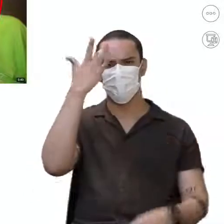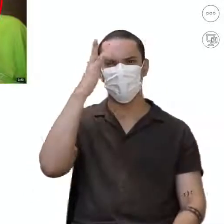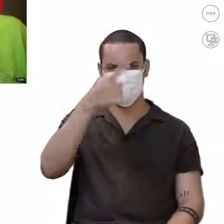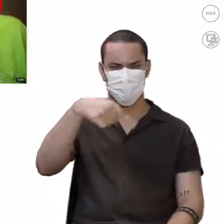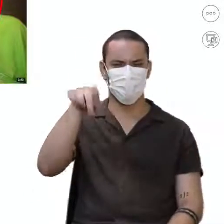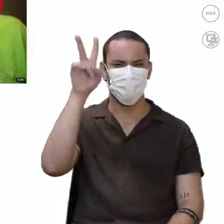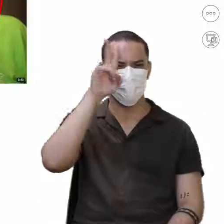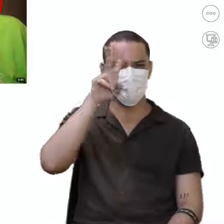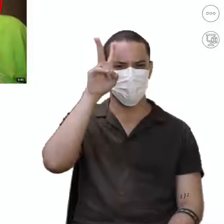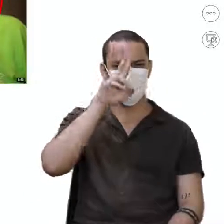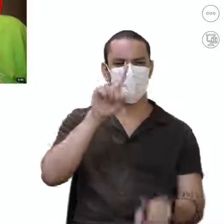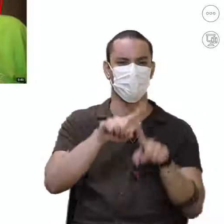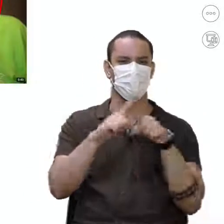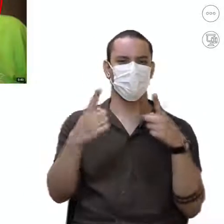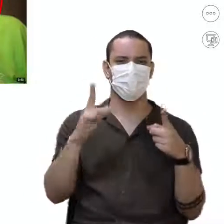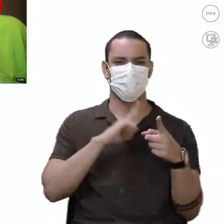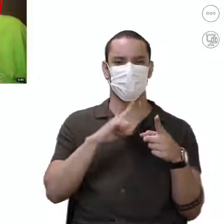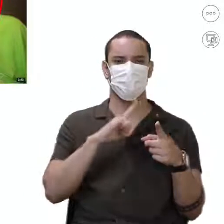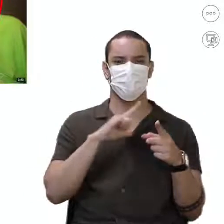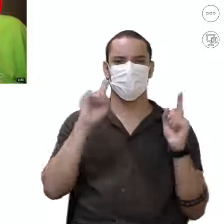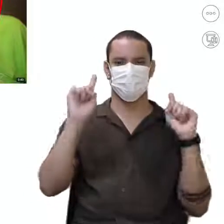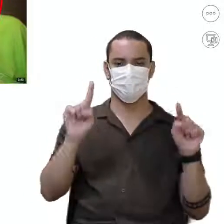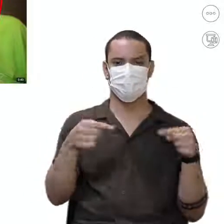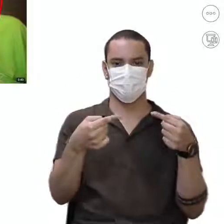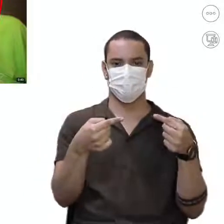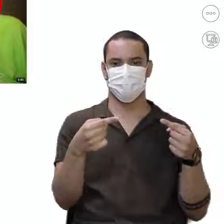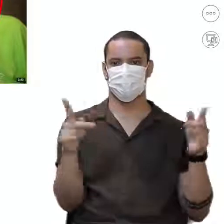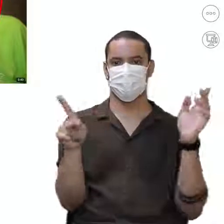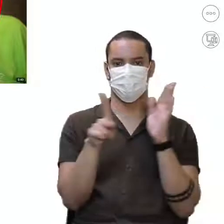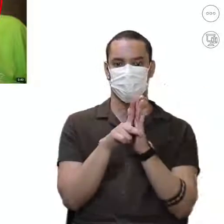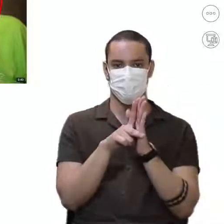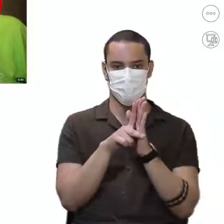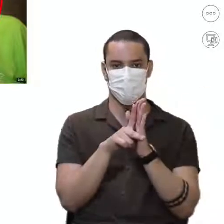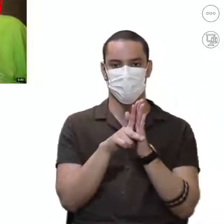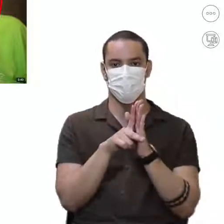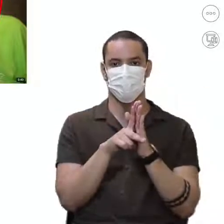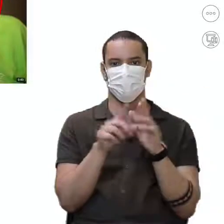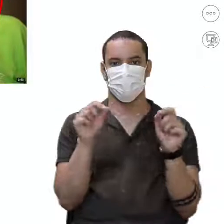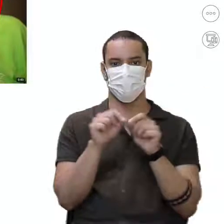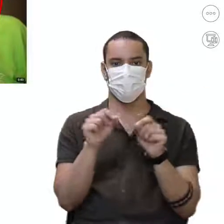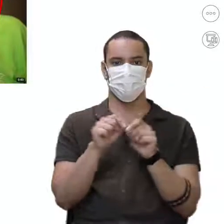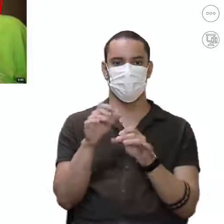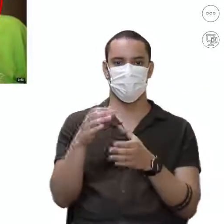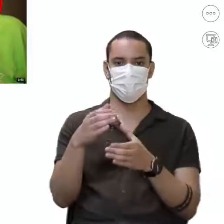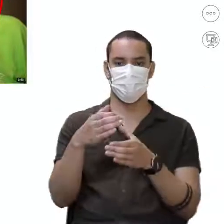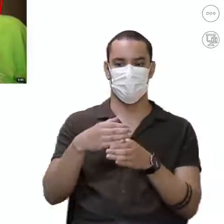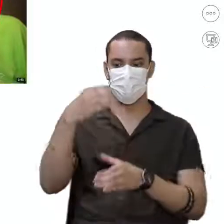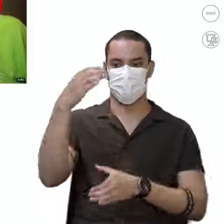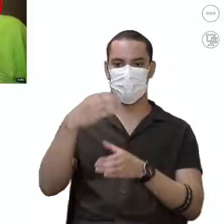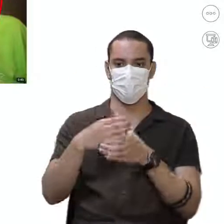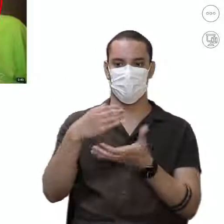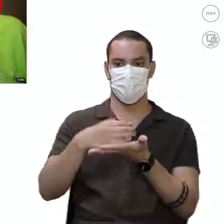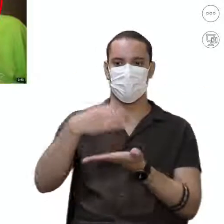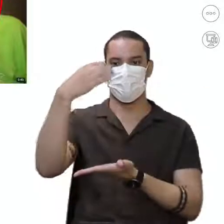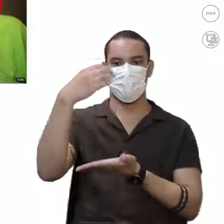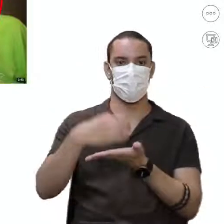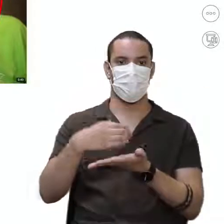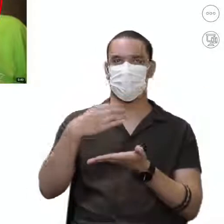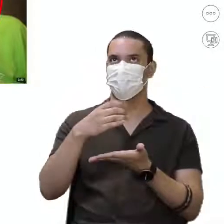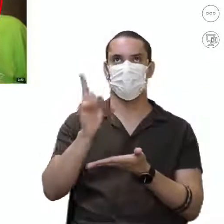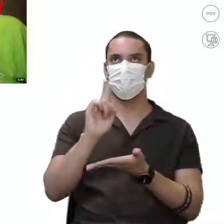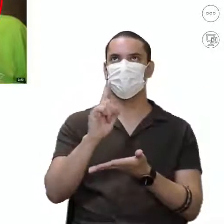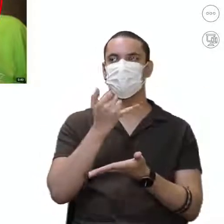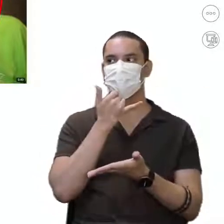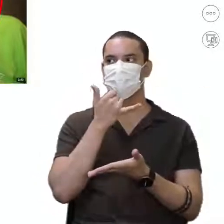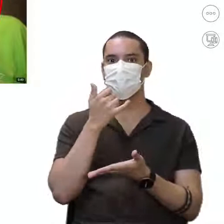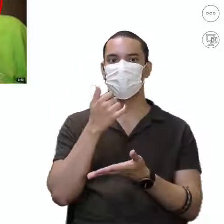vocês lembram, mas é aquela questão de você jogar uma garrafa bem com água, uma garrafa não, um balde